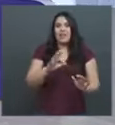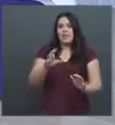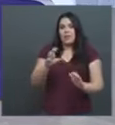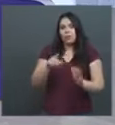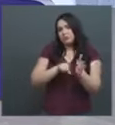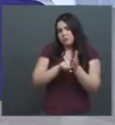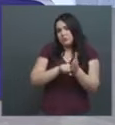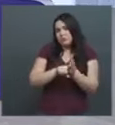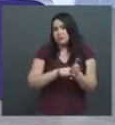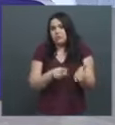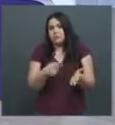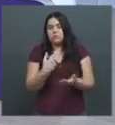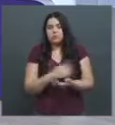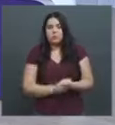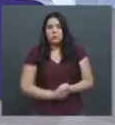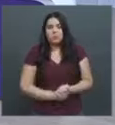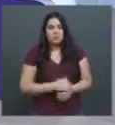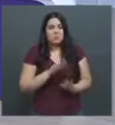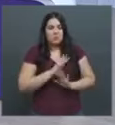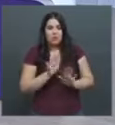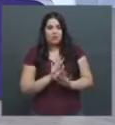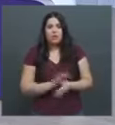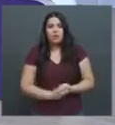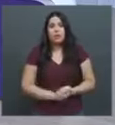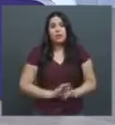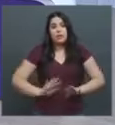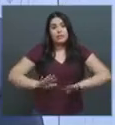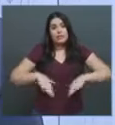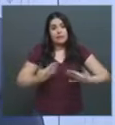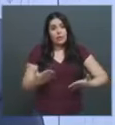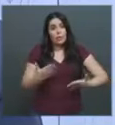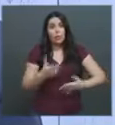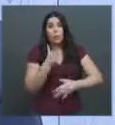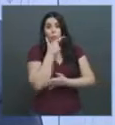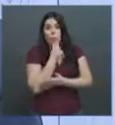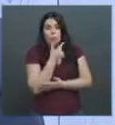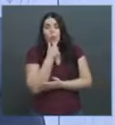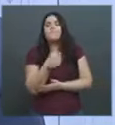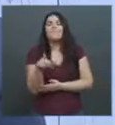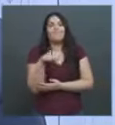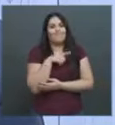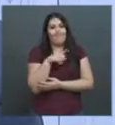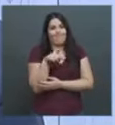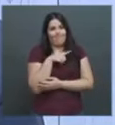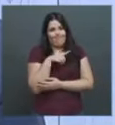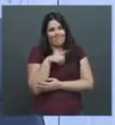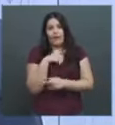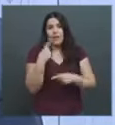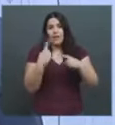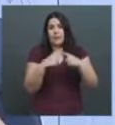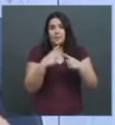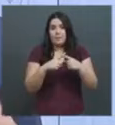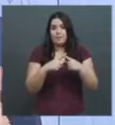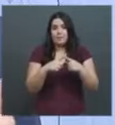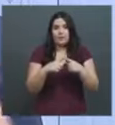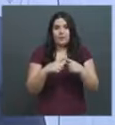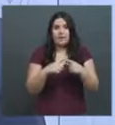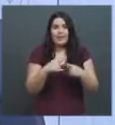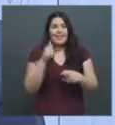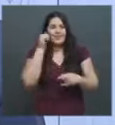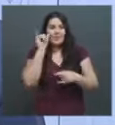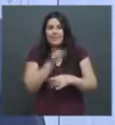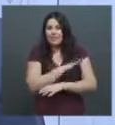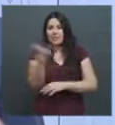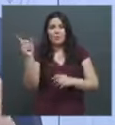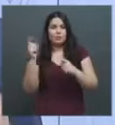prevenção. Então, eles ficam segurando a urina. Então, o homem é campeão de retenção urinária porque eles seguram o máximo que podem, evita de ir